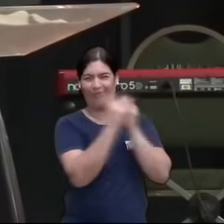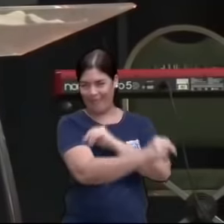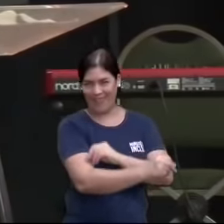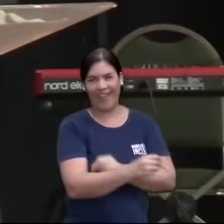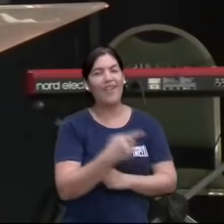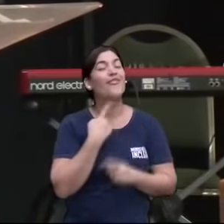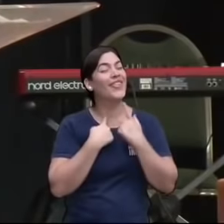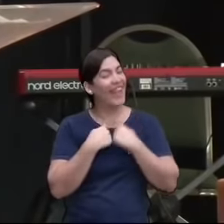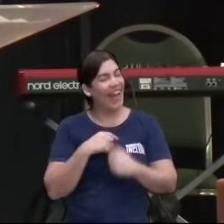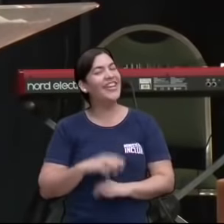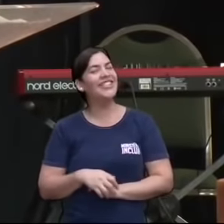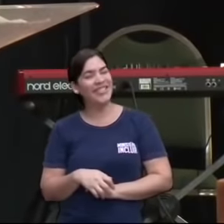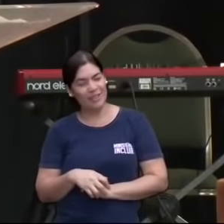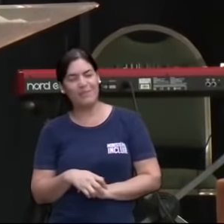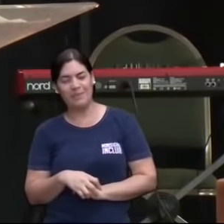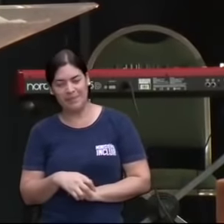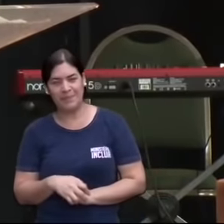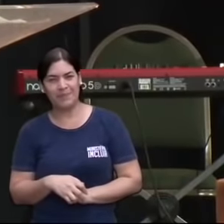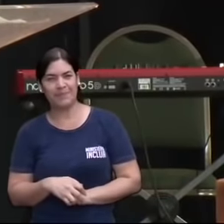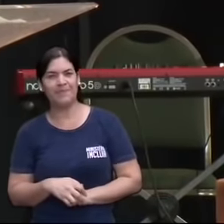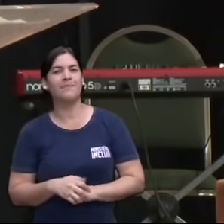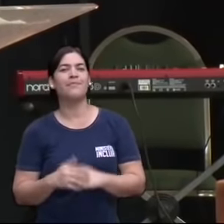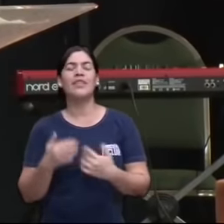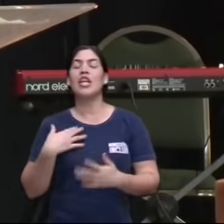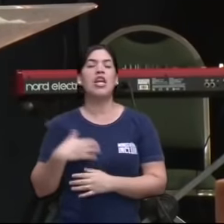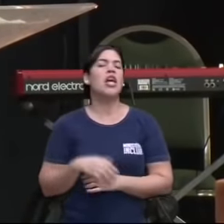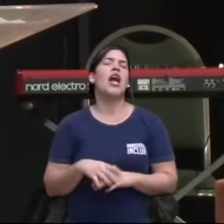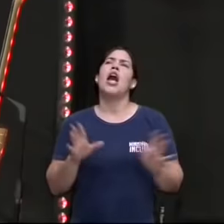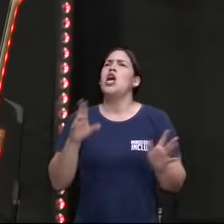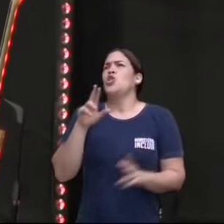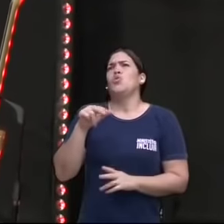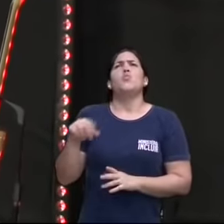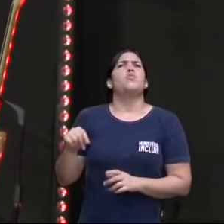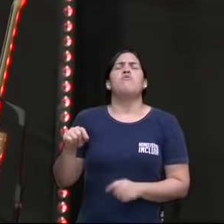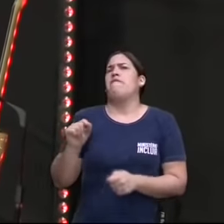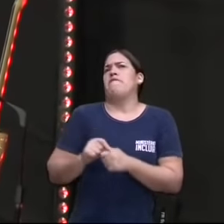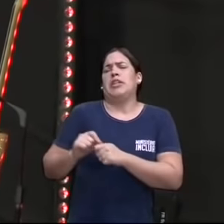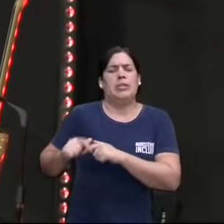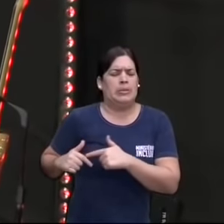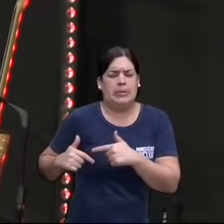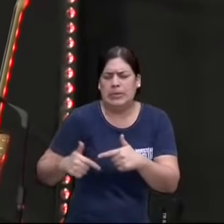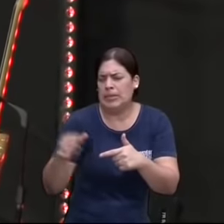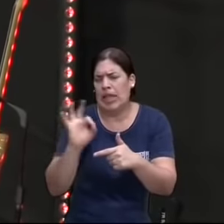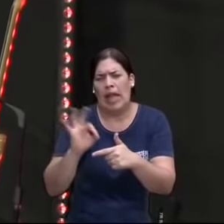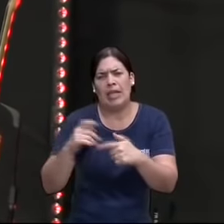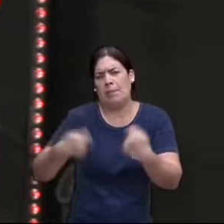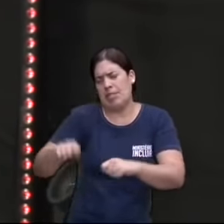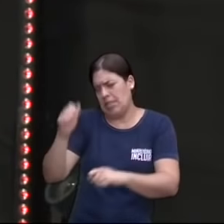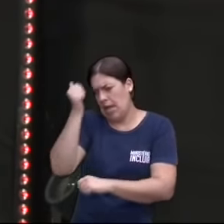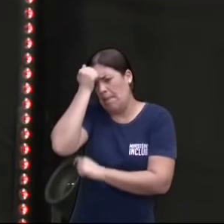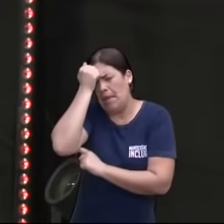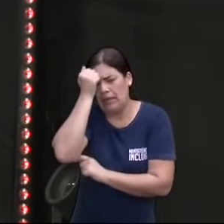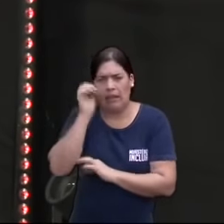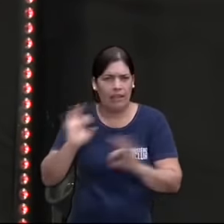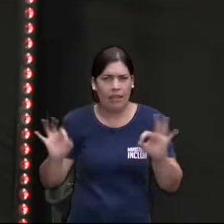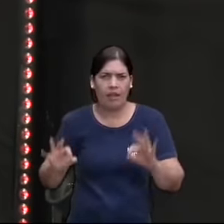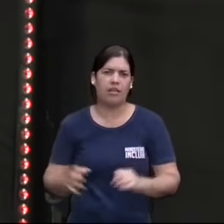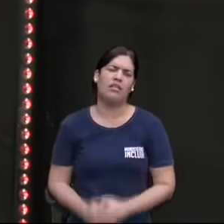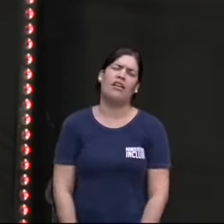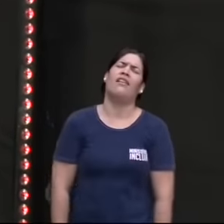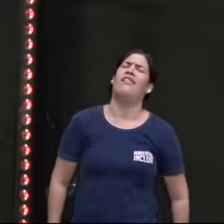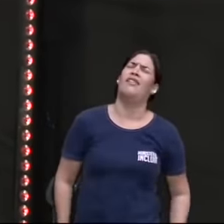Gente, nunca fiz nada que eu me arrependesse. Pelo